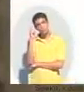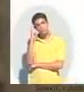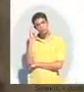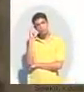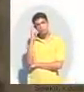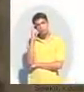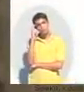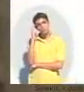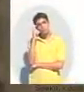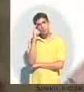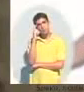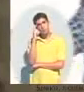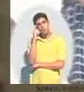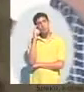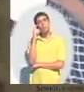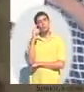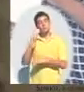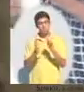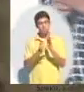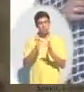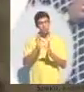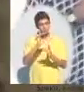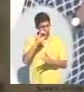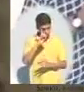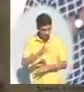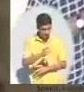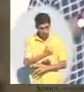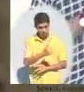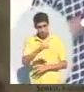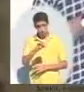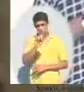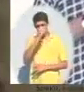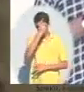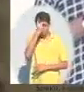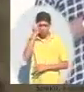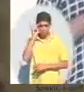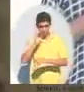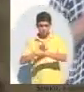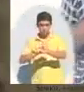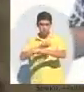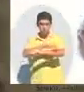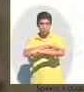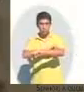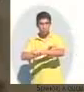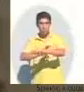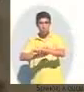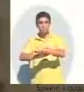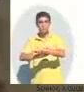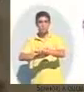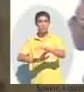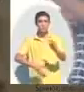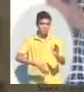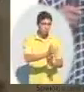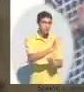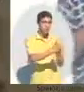sacerdote. E por que ele voltou para desobedecer Jesus? Não. Ele não podia desobedecer Jesus,